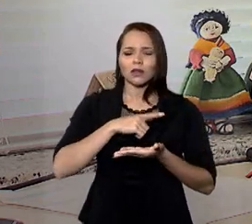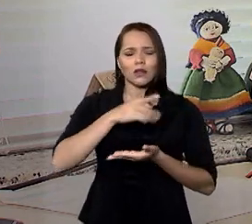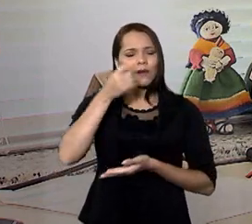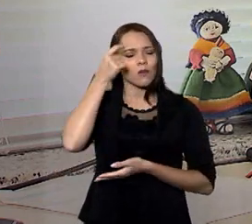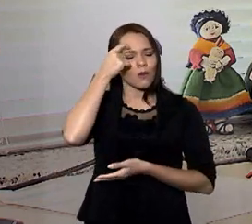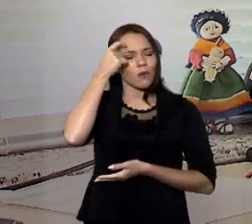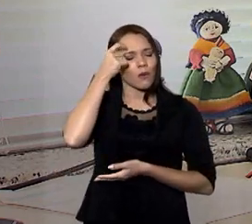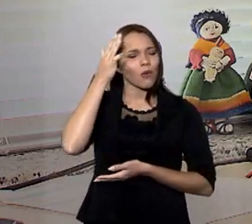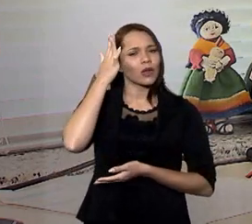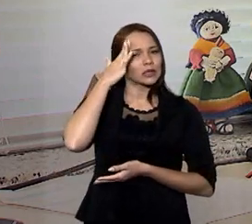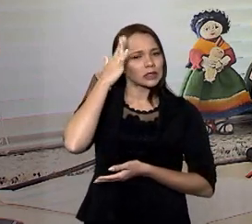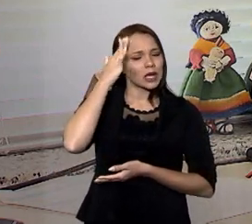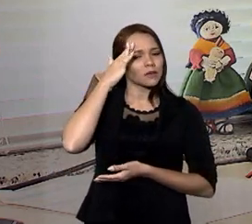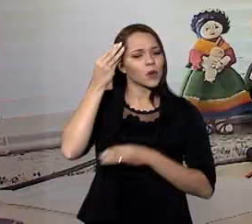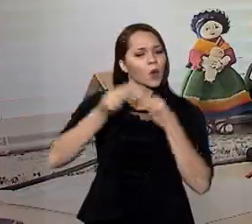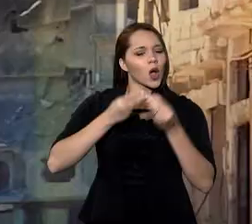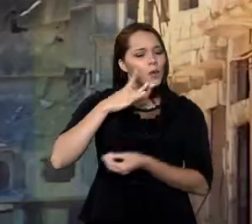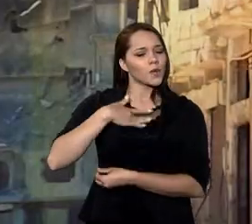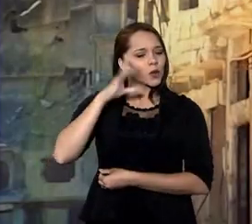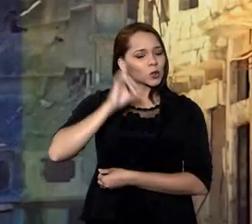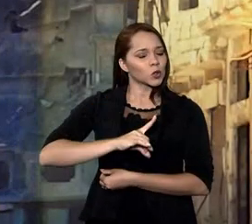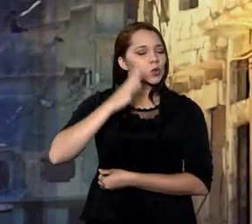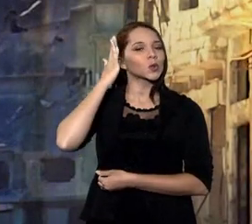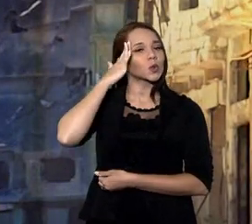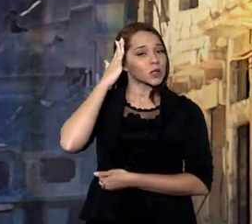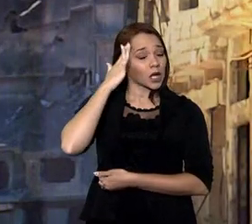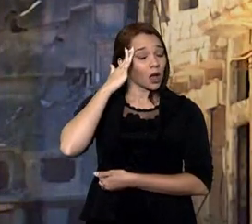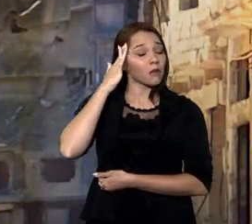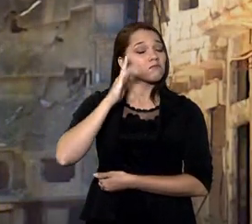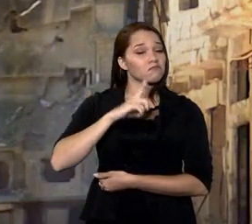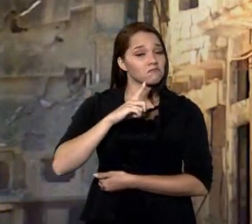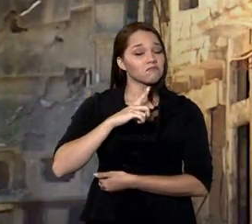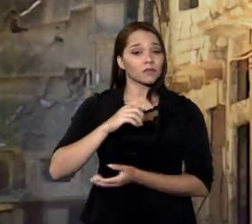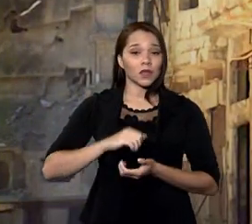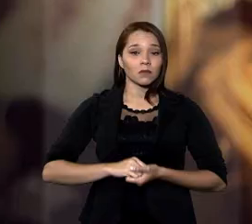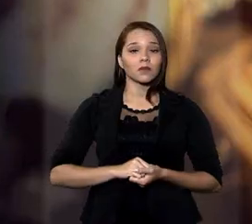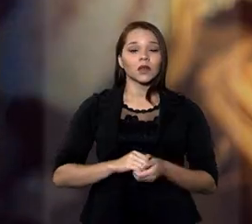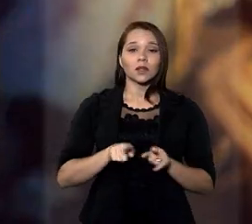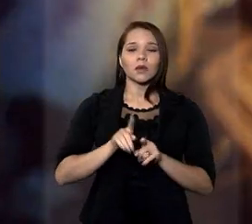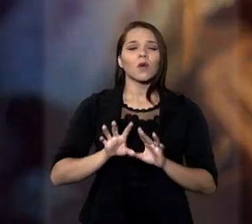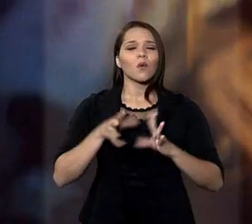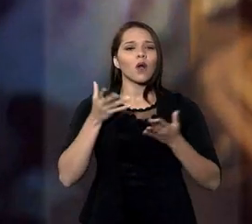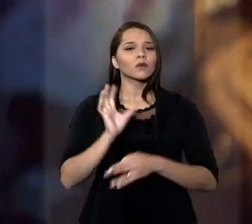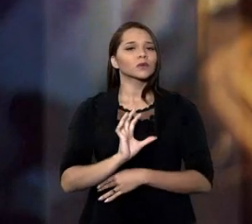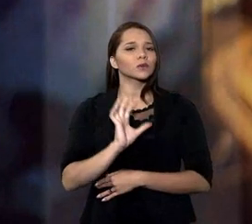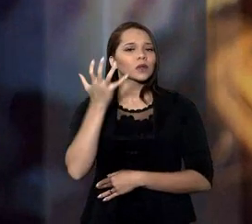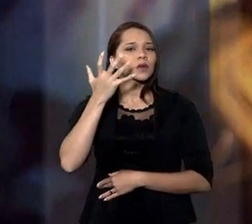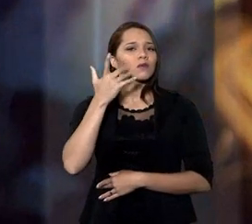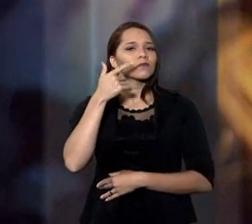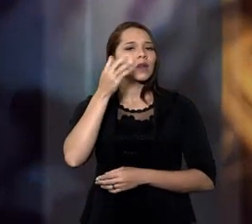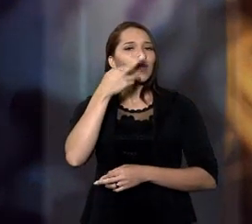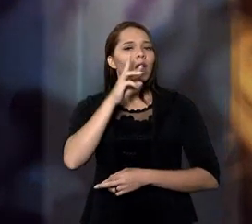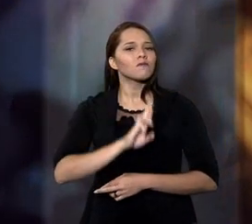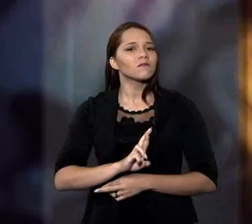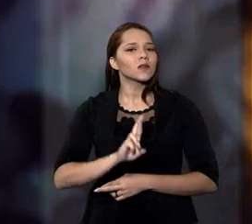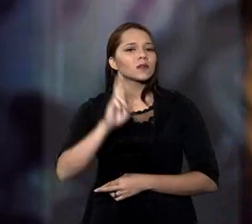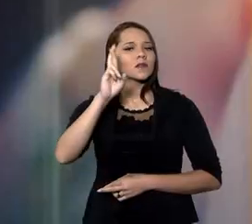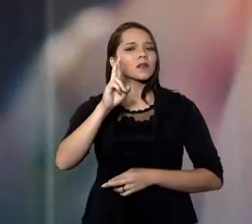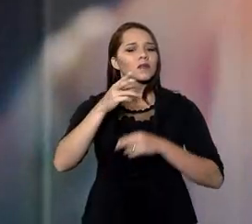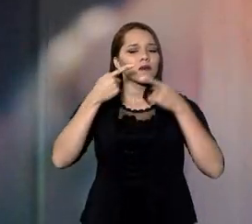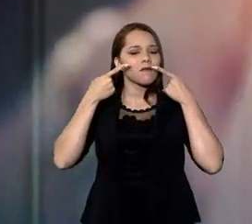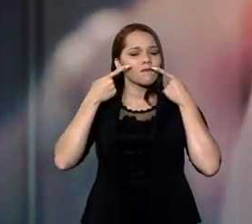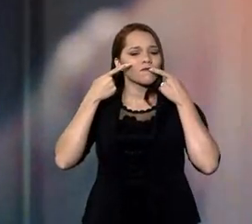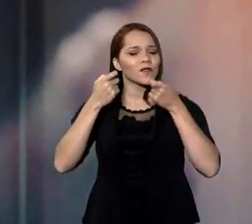de quais são os seus direitos o de quais são as situações que representam a violação desses direitos